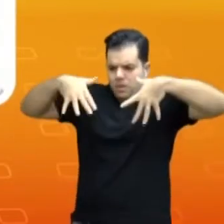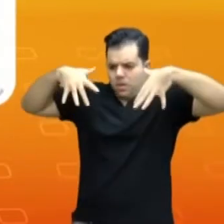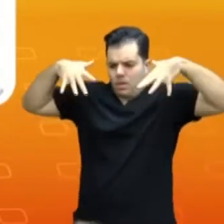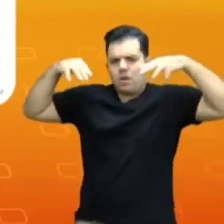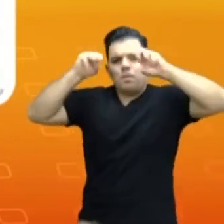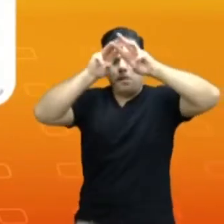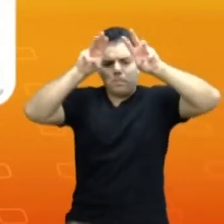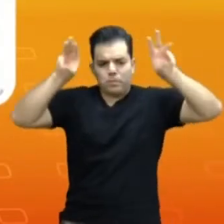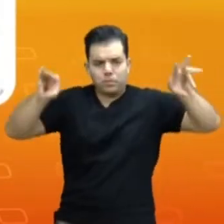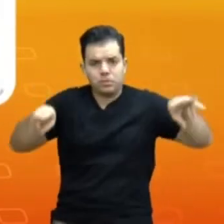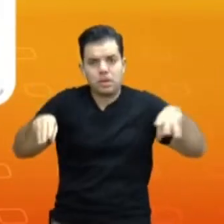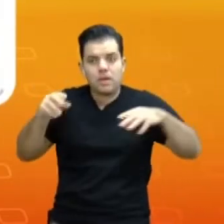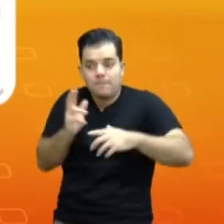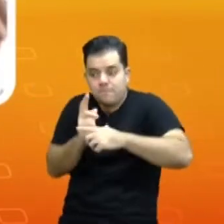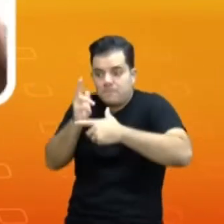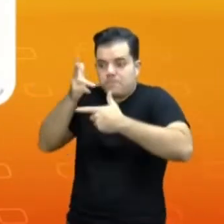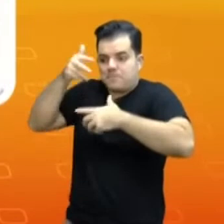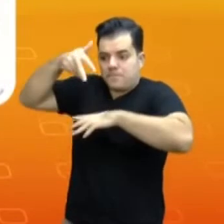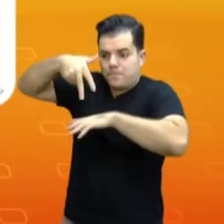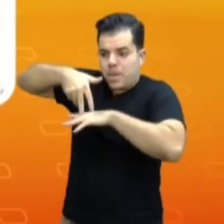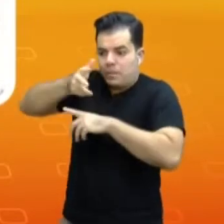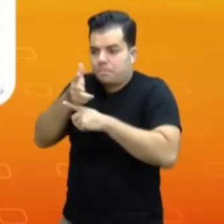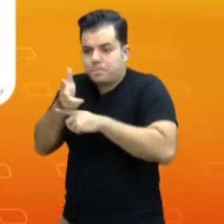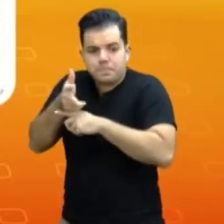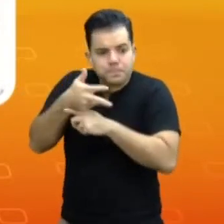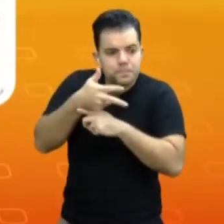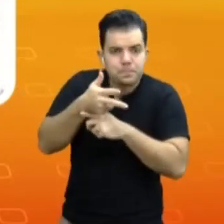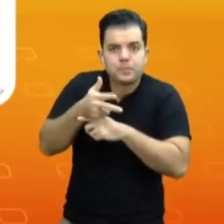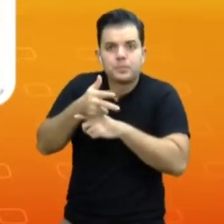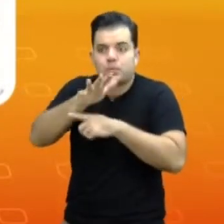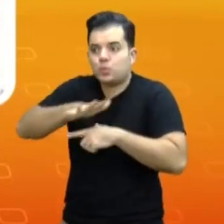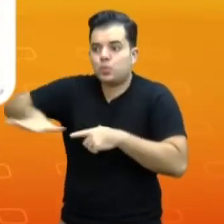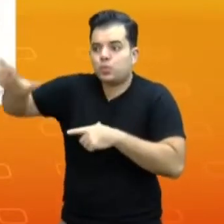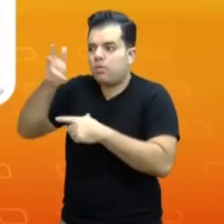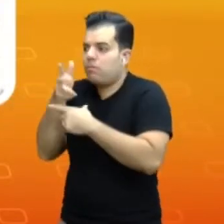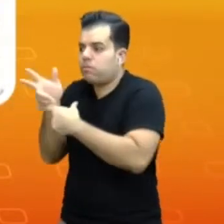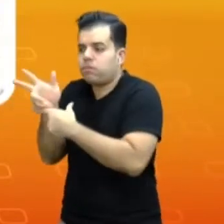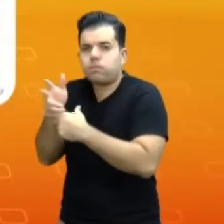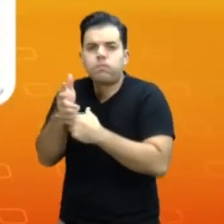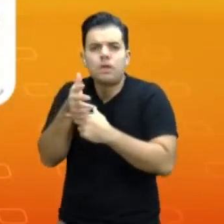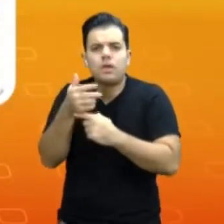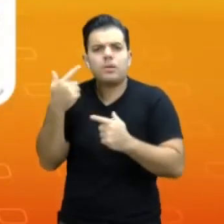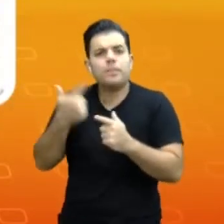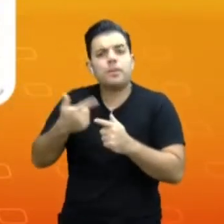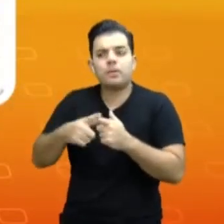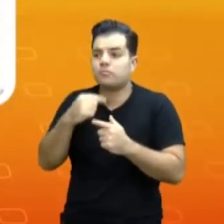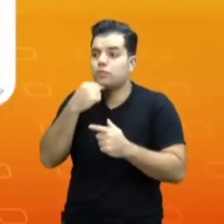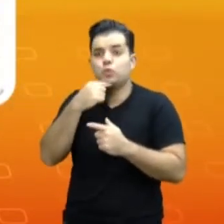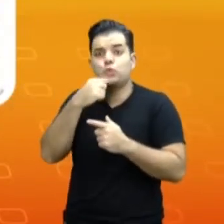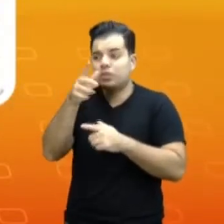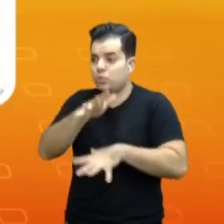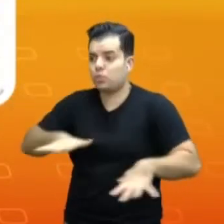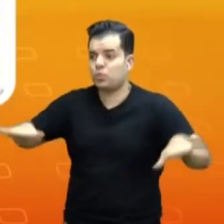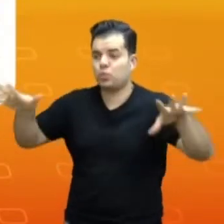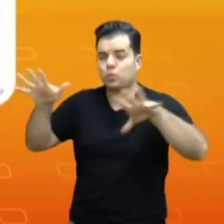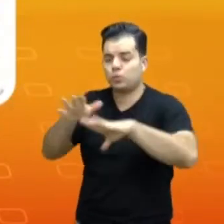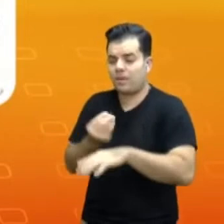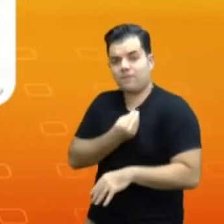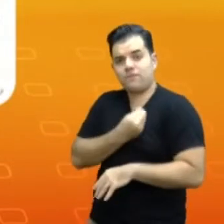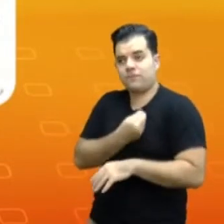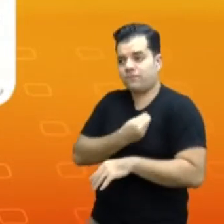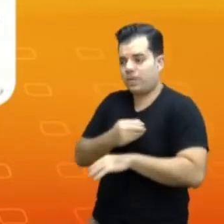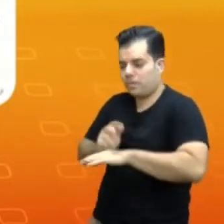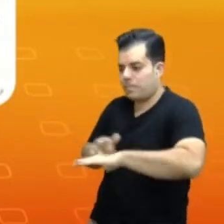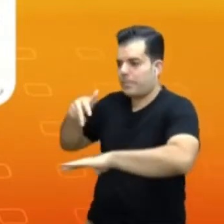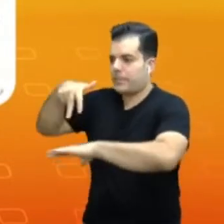que tem lá, e tentando pegar uma visão da cidade, porque justamente não conseguia gravar na cidade naquele momento,